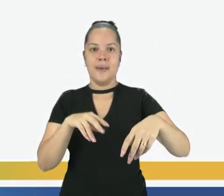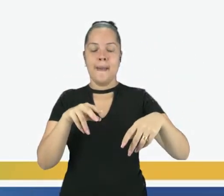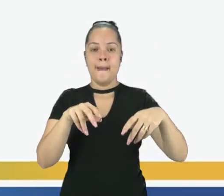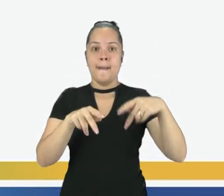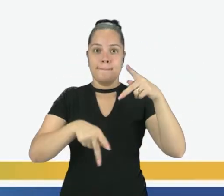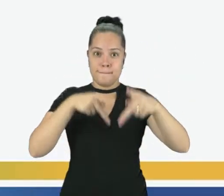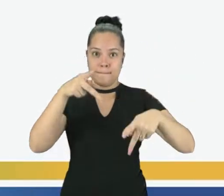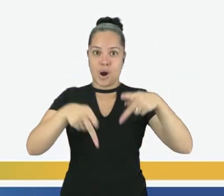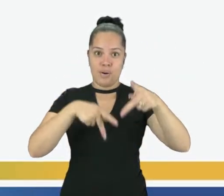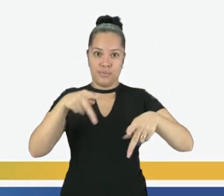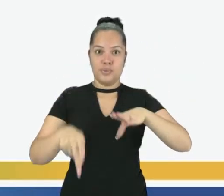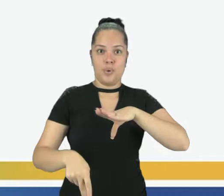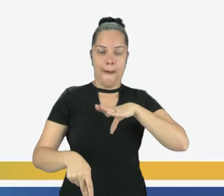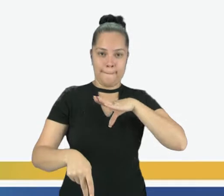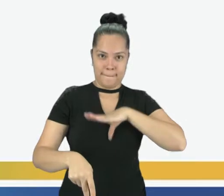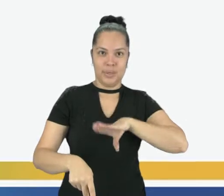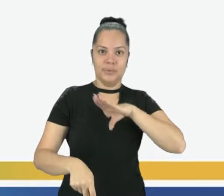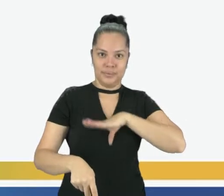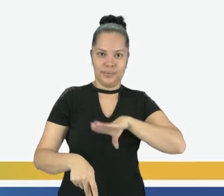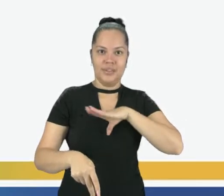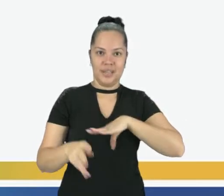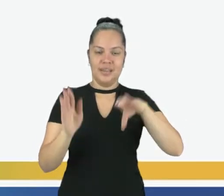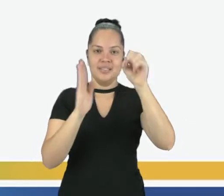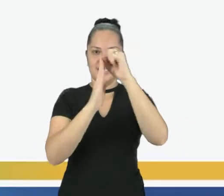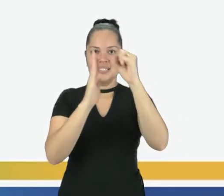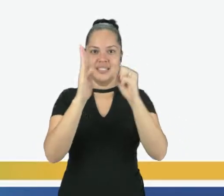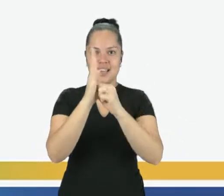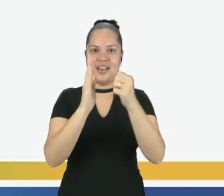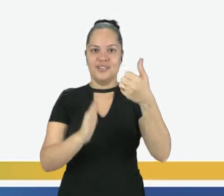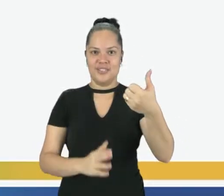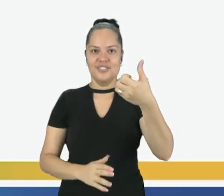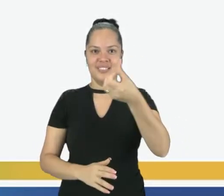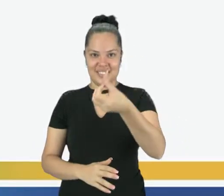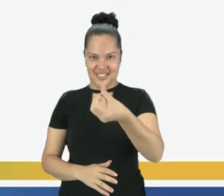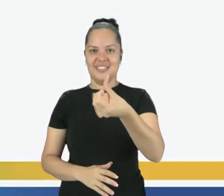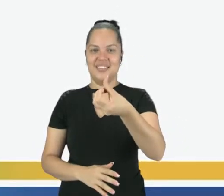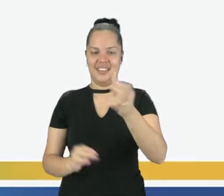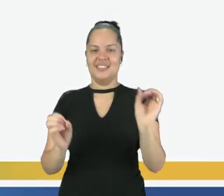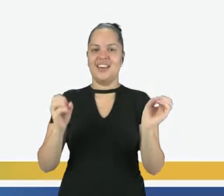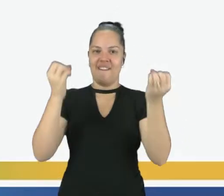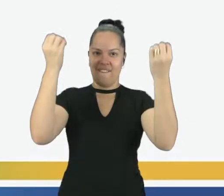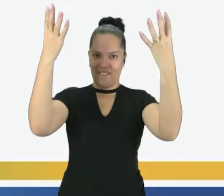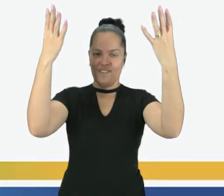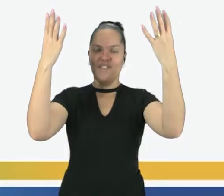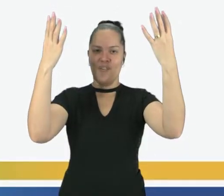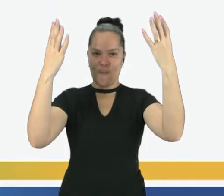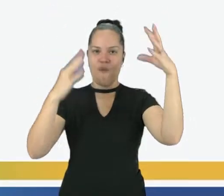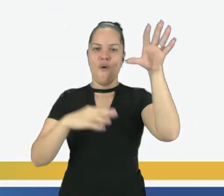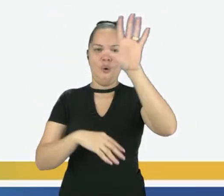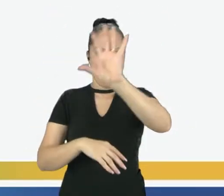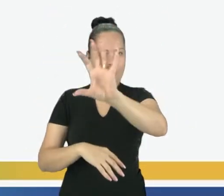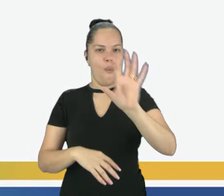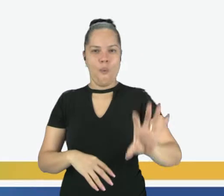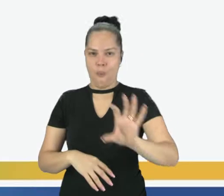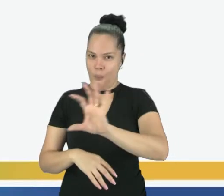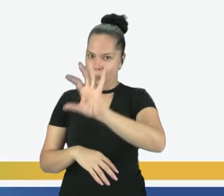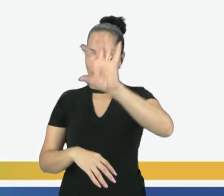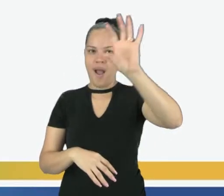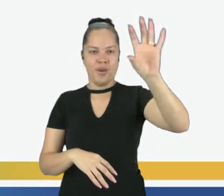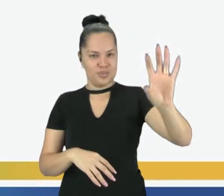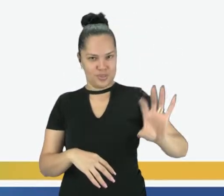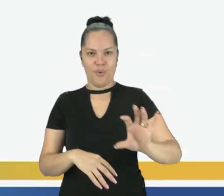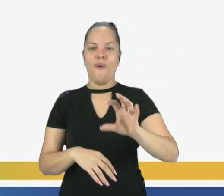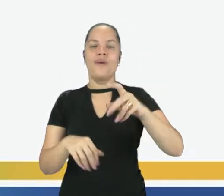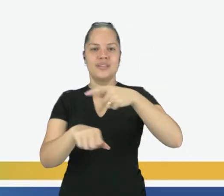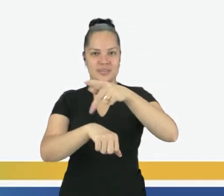do século 16 essa comemoração é comum em todas as regiões do